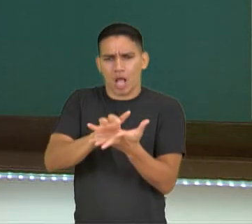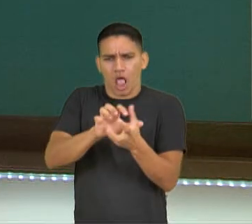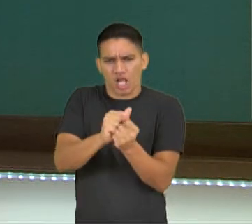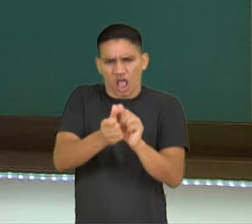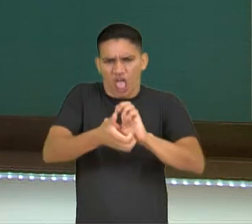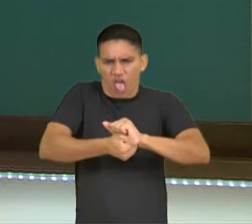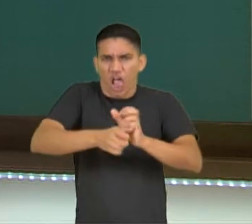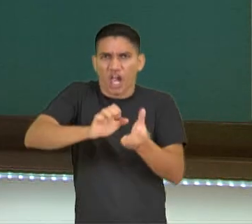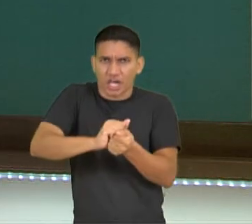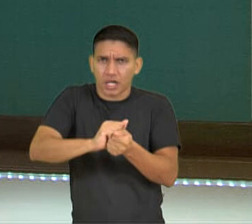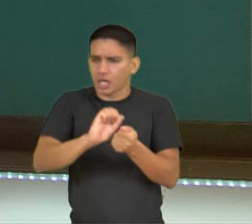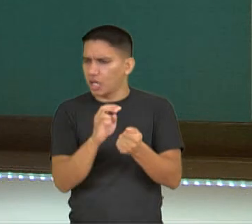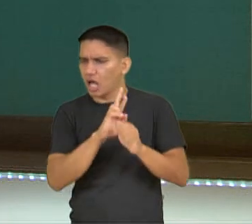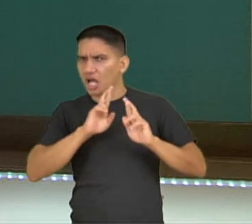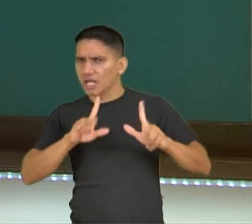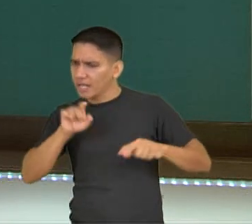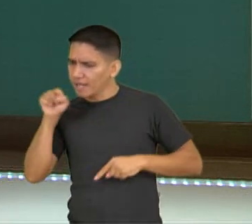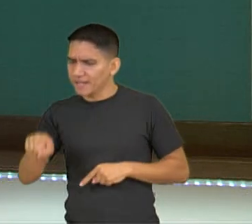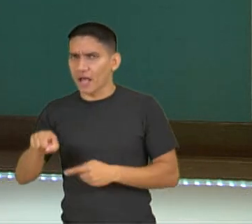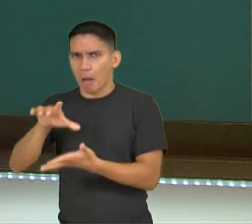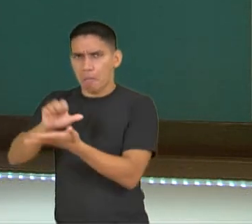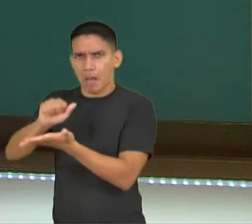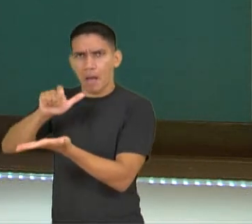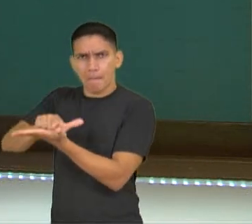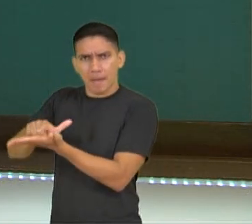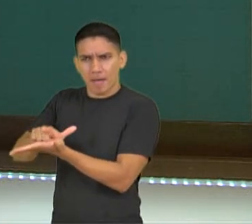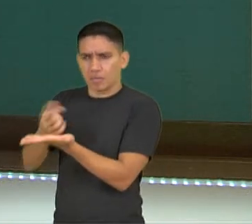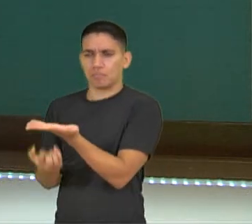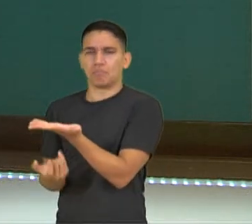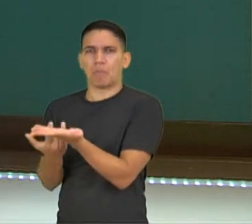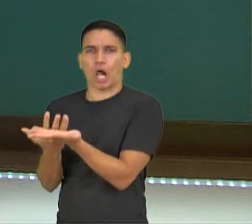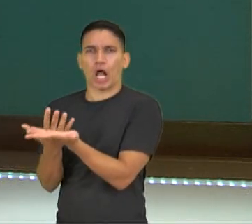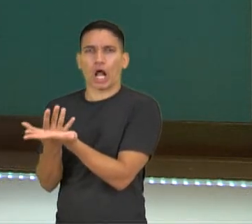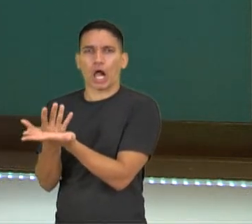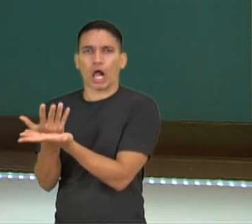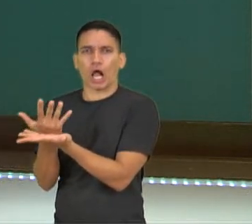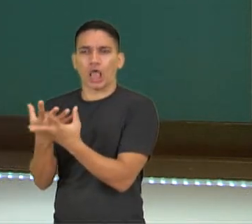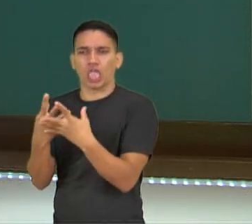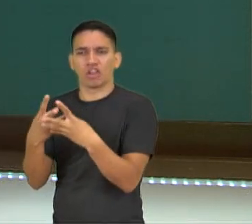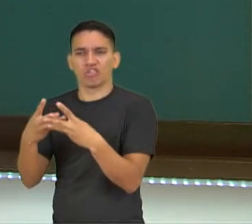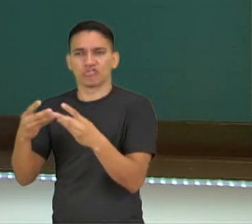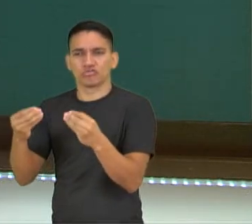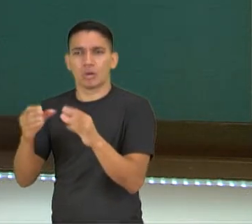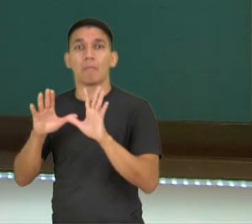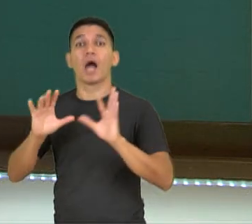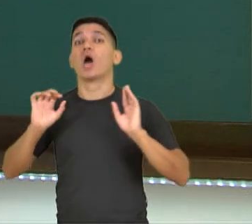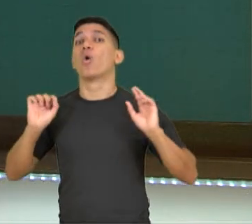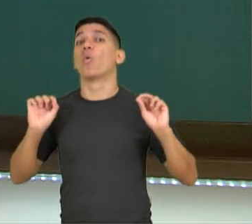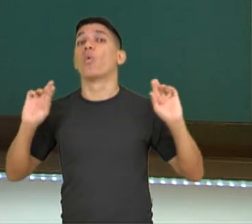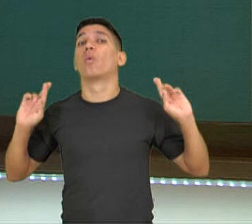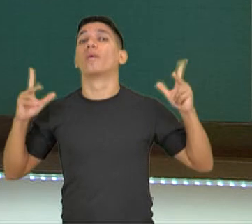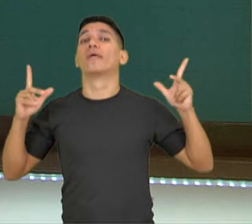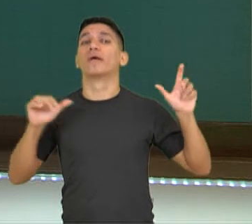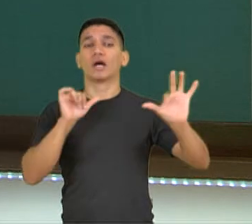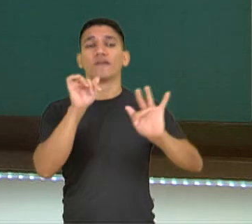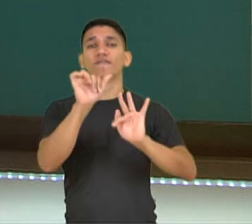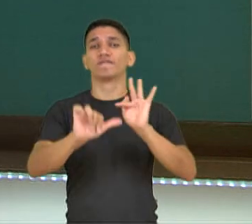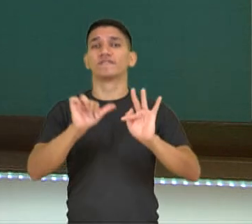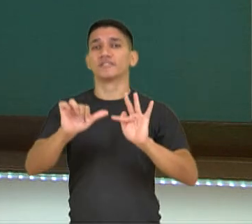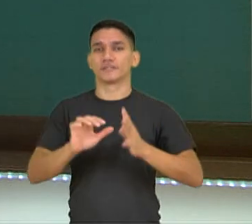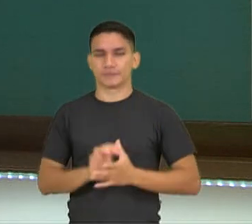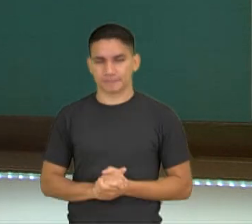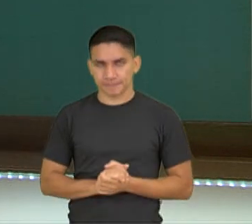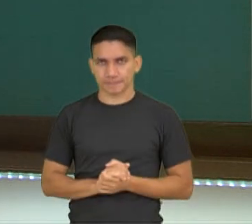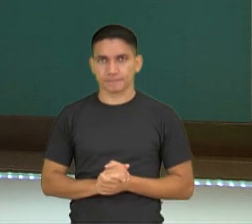de papel queimada? Será que tem diferença? Claro, né? Mas e aí, em termos de fenômenos? Vamos responder? Então vamos dar